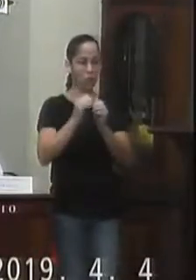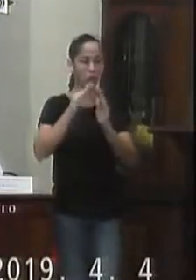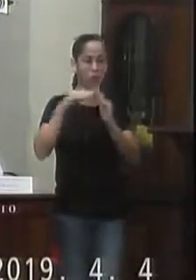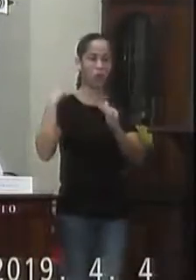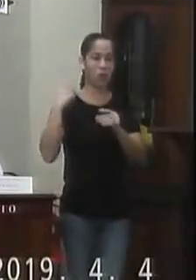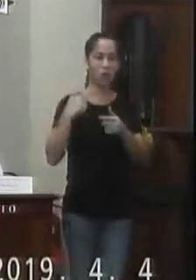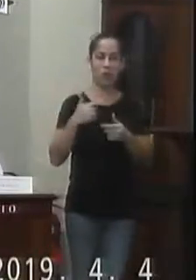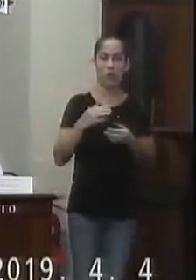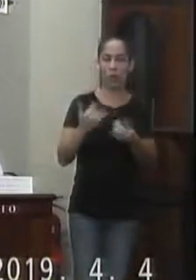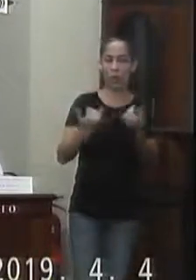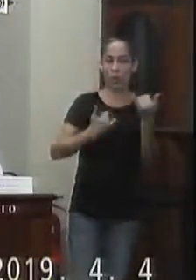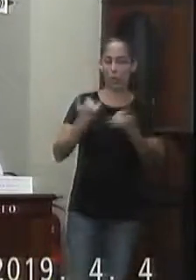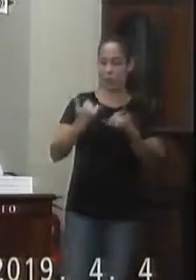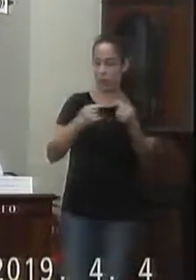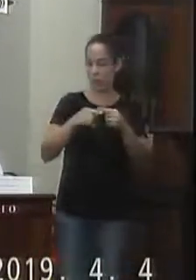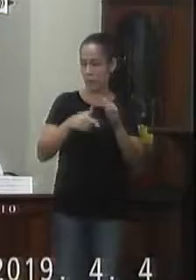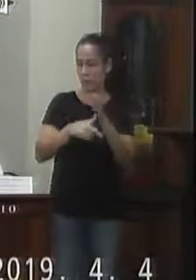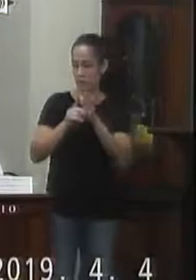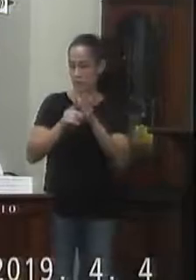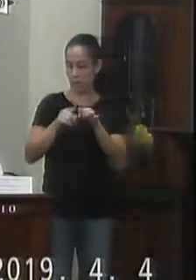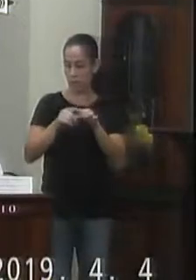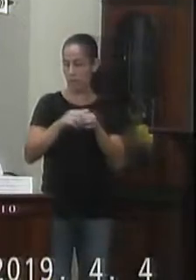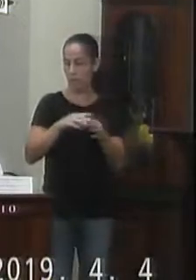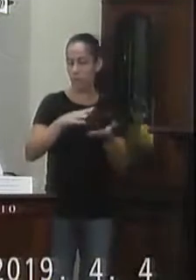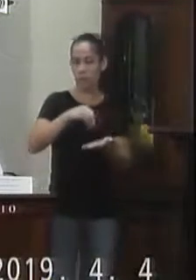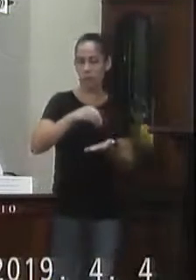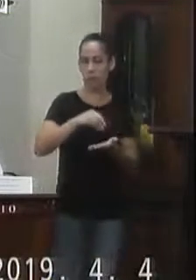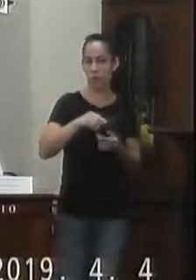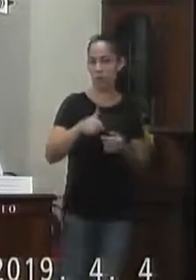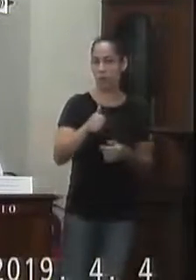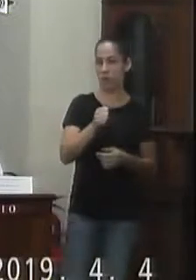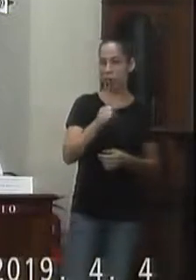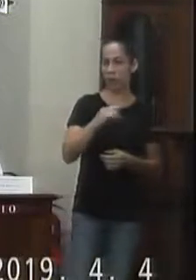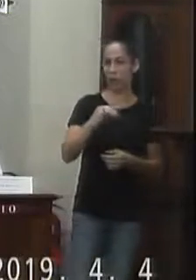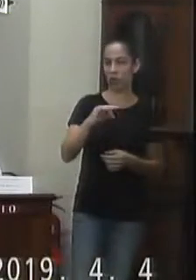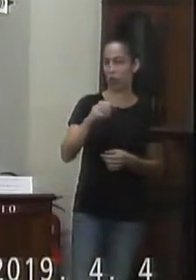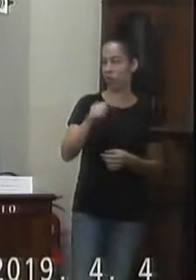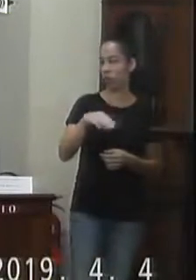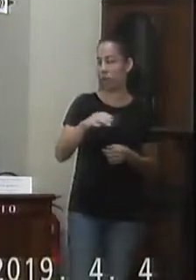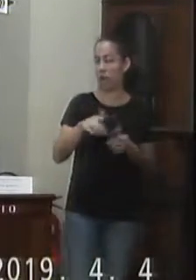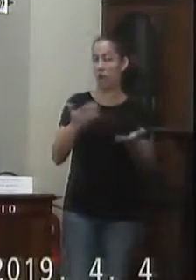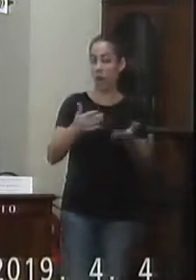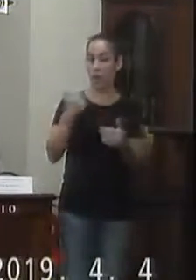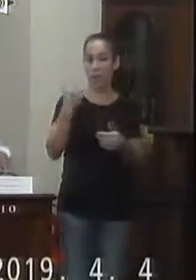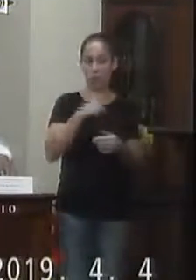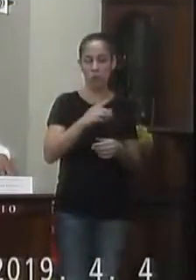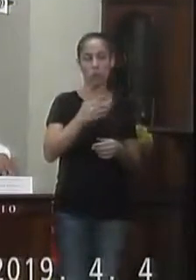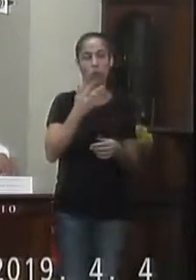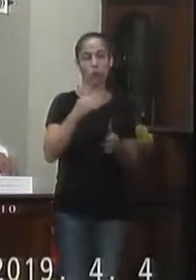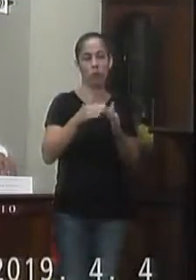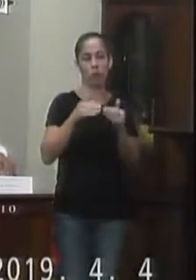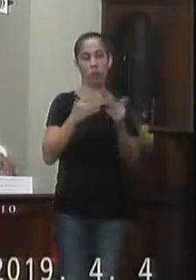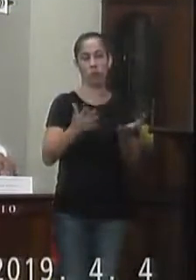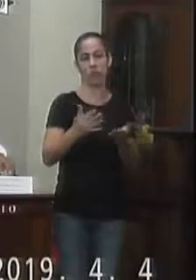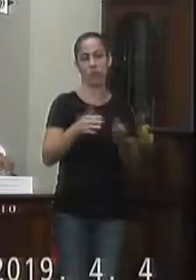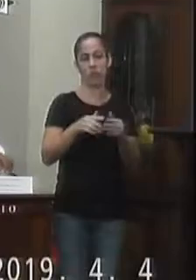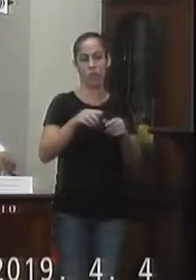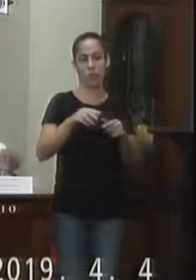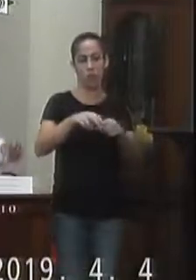Por não ter recebido as informações que pedi anteriormente em relação às cópias do aditamento, reitero a minha solicitação aguardando as informações de formas